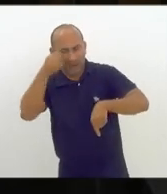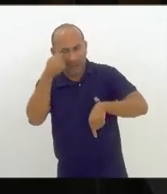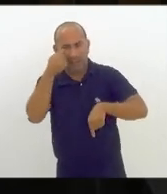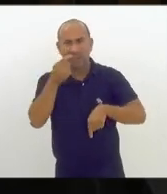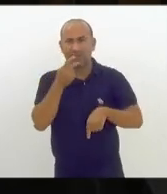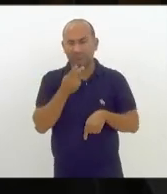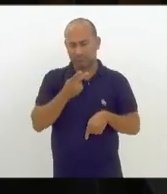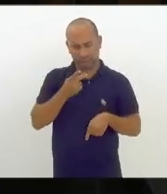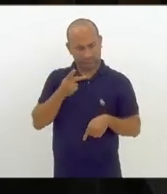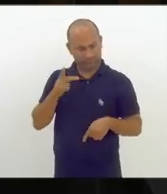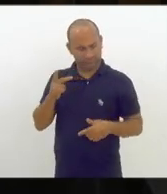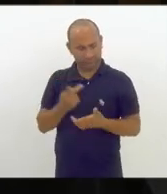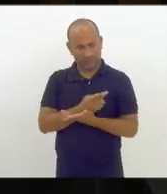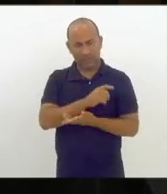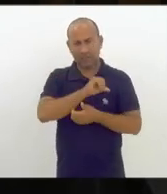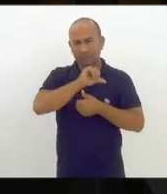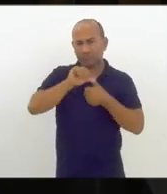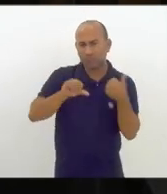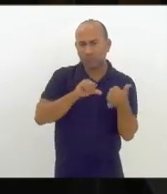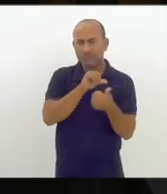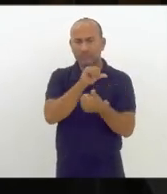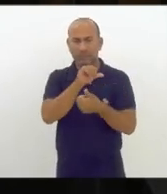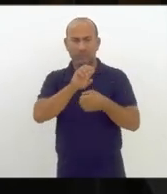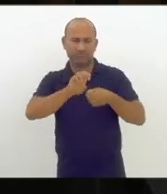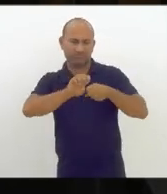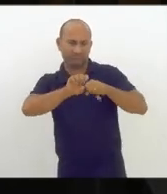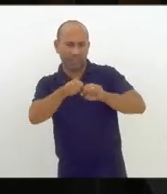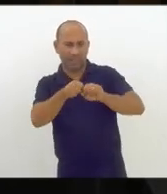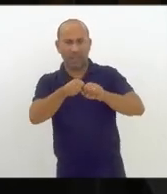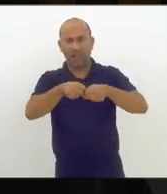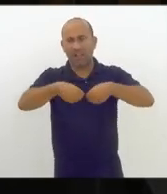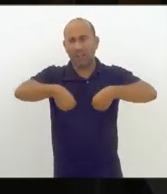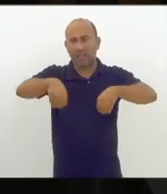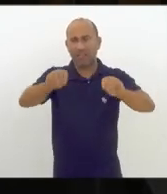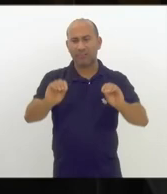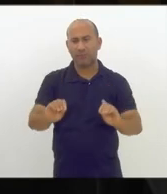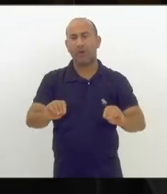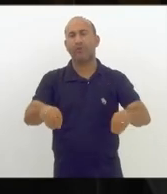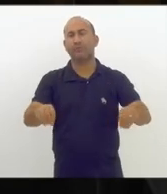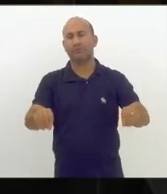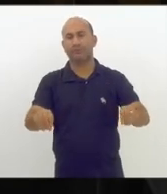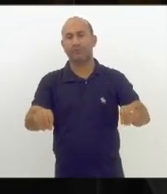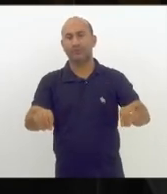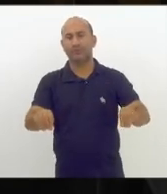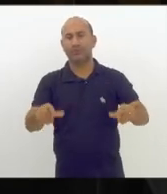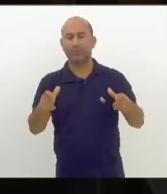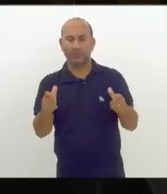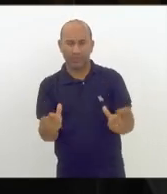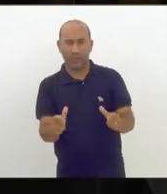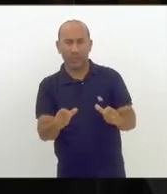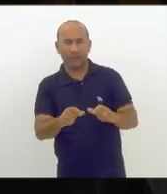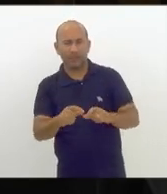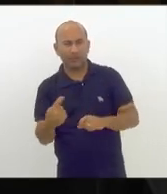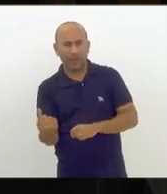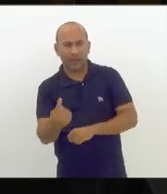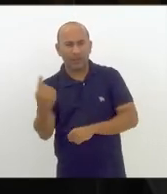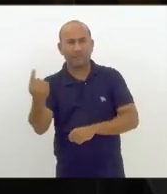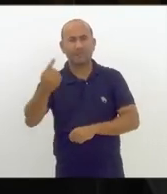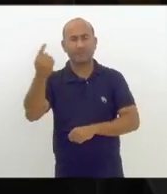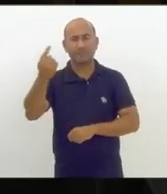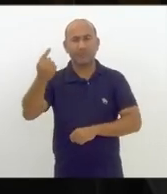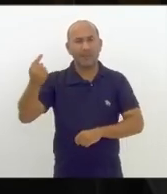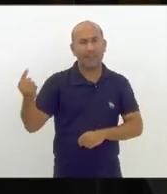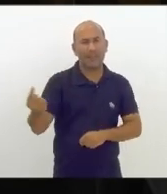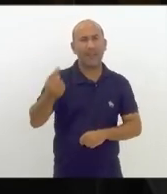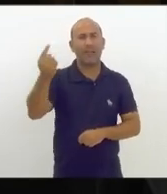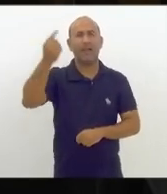torce, distorce, torce lenços, torce lençóis, debaixo do teto alto, mas tão alto, mas tão